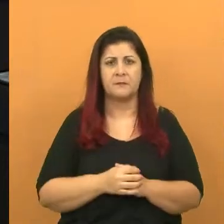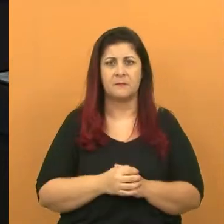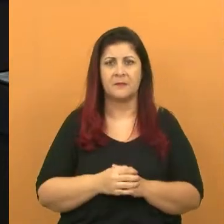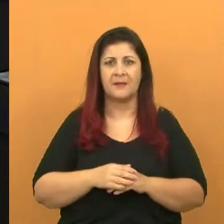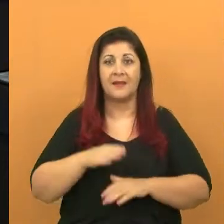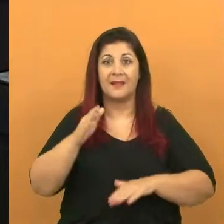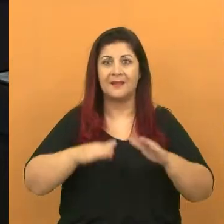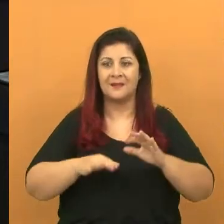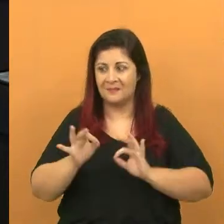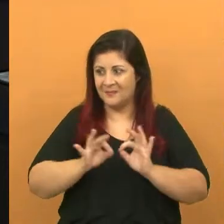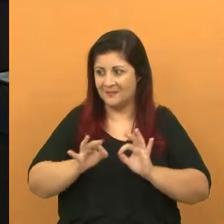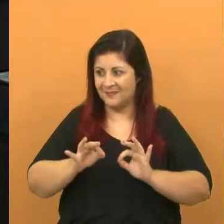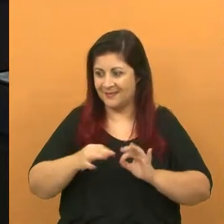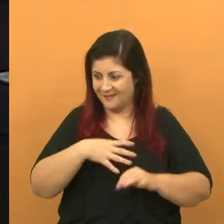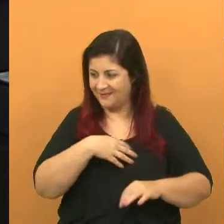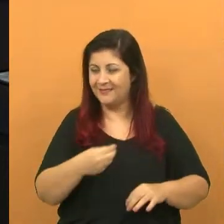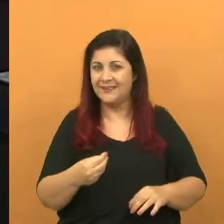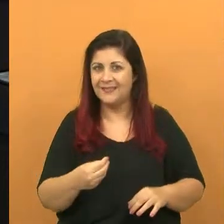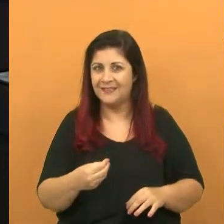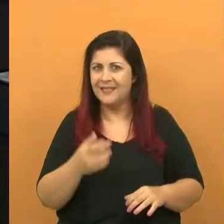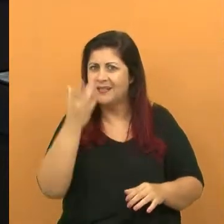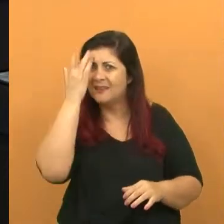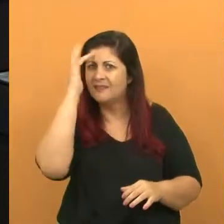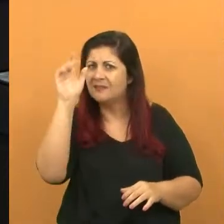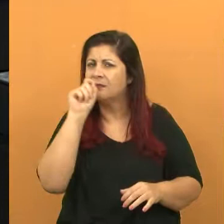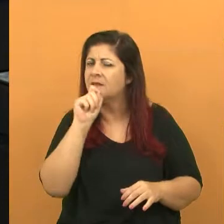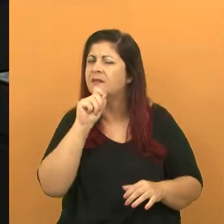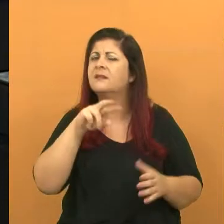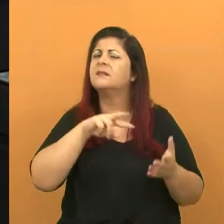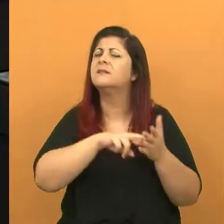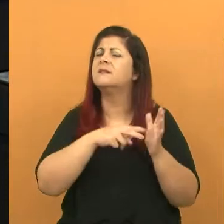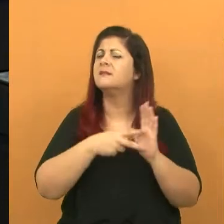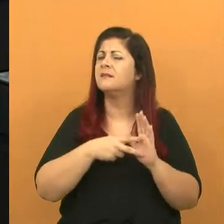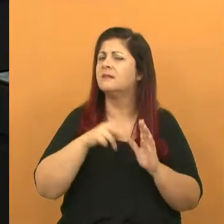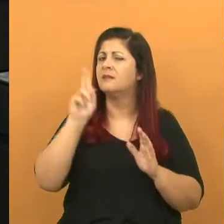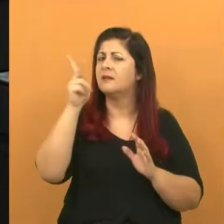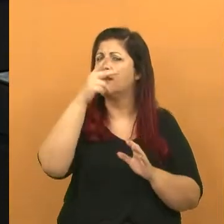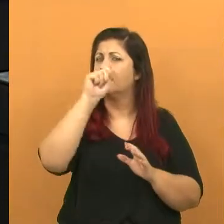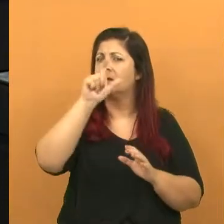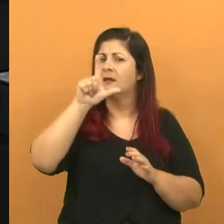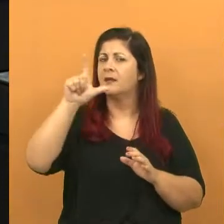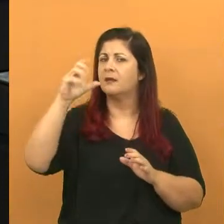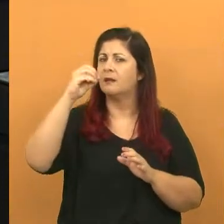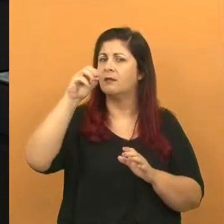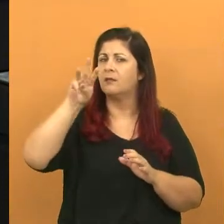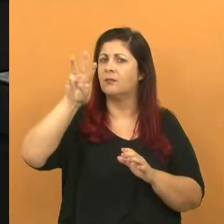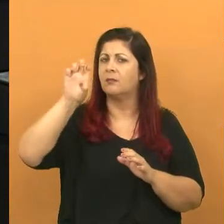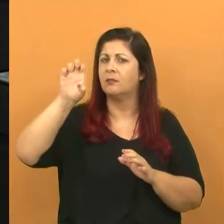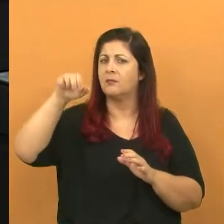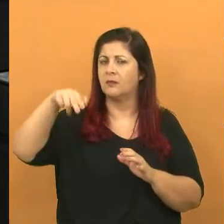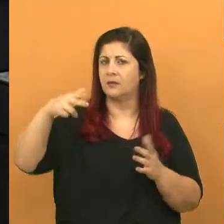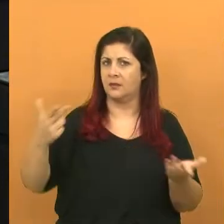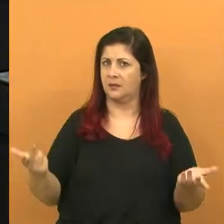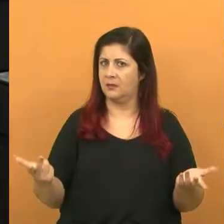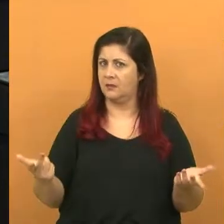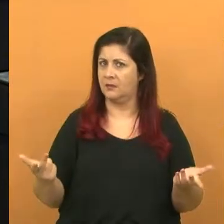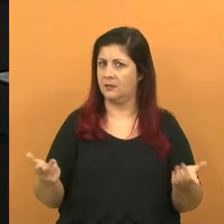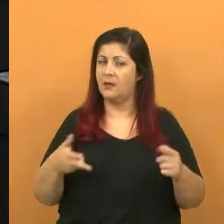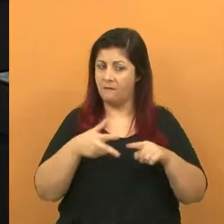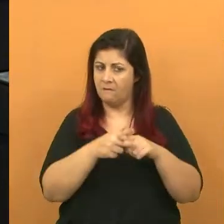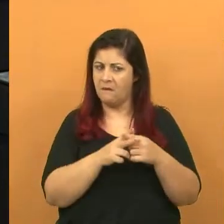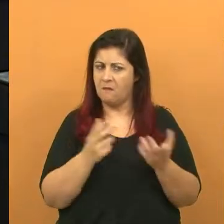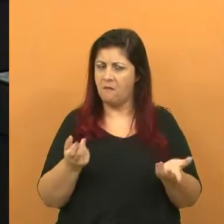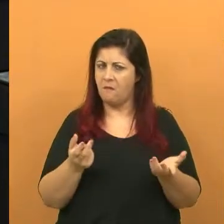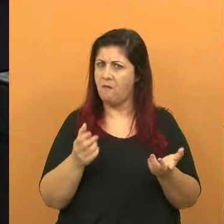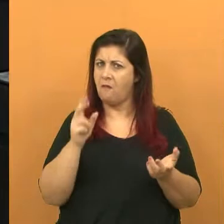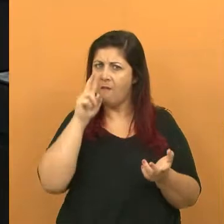enfeitando o seu filho, a sua filha, e você não sabe nem o que significa Halloween. Então, nós temos hoje o quê? Uma ferramenta muito forte, que é